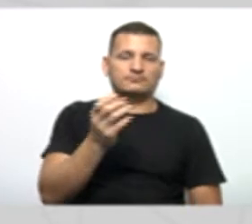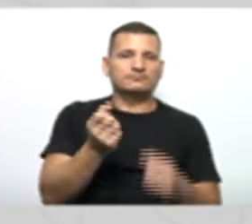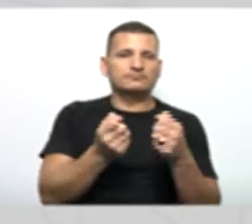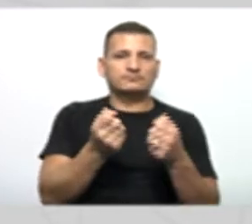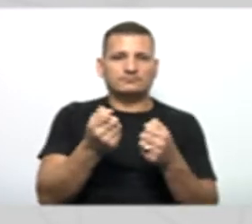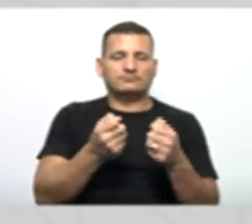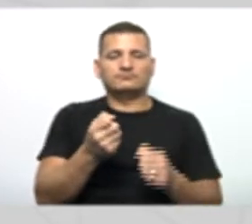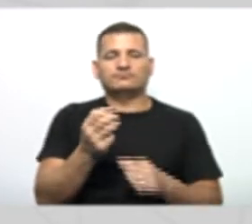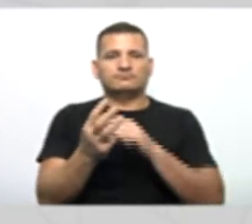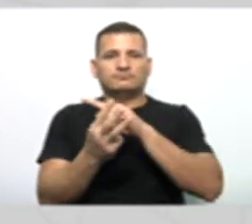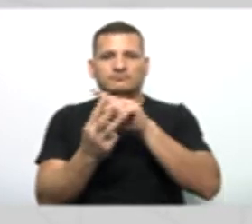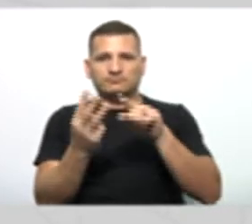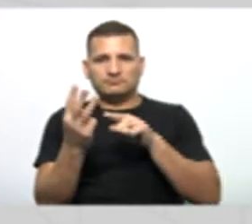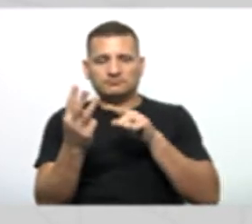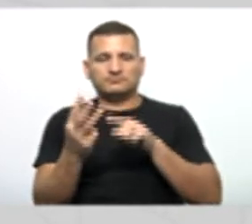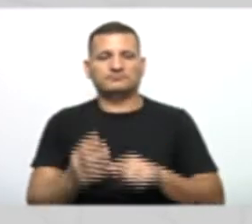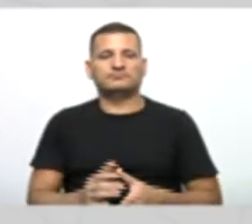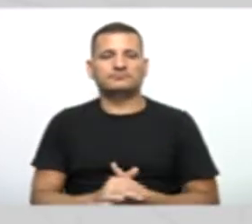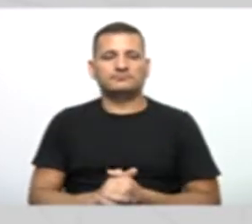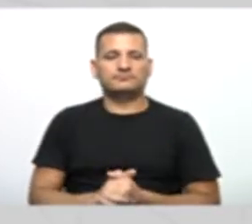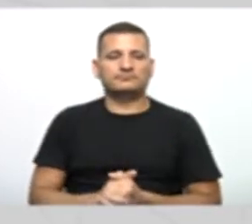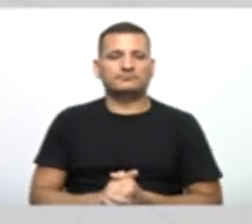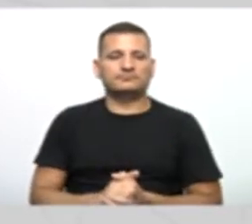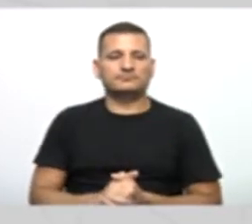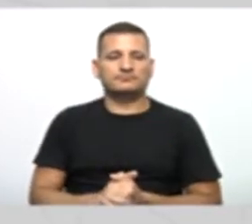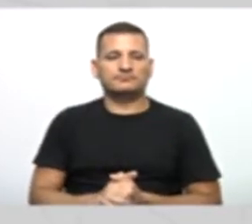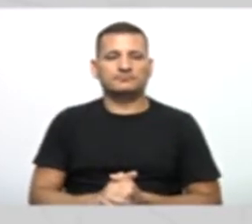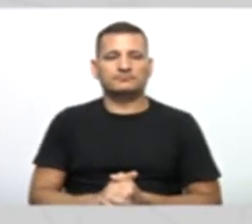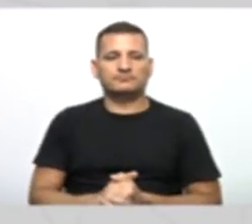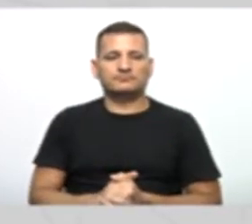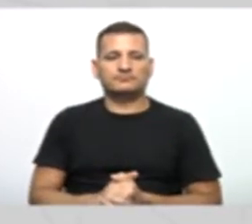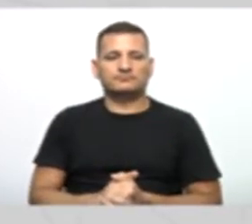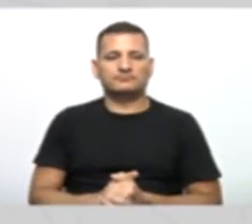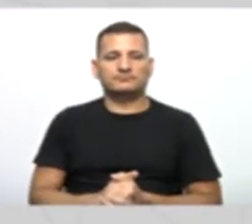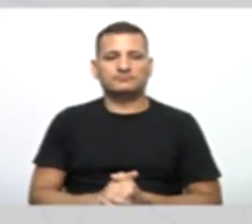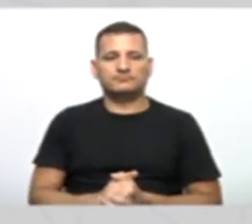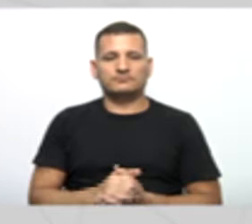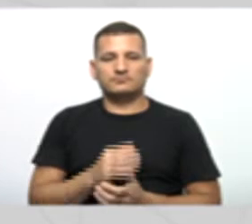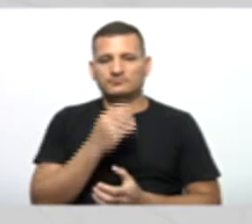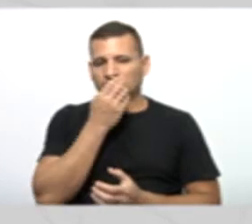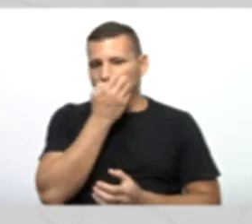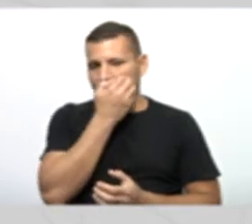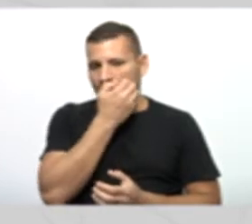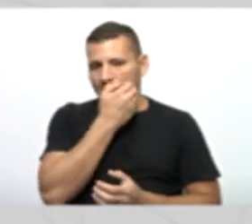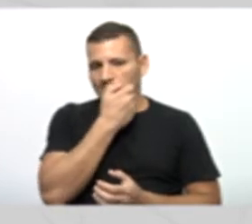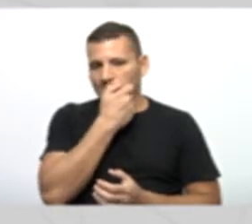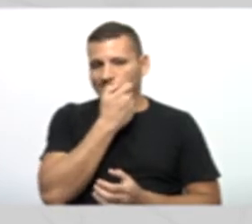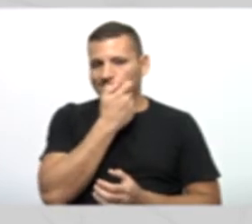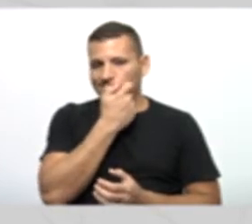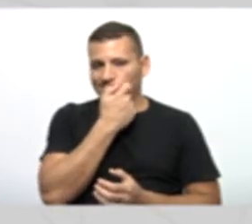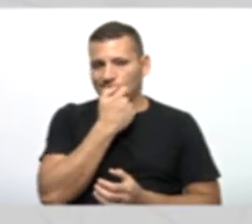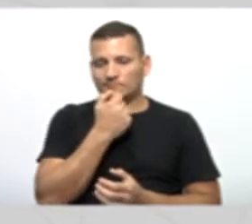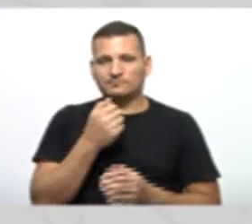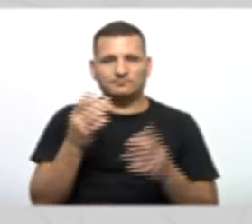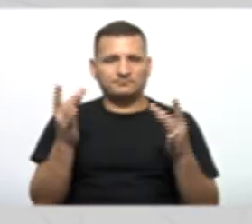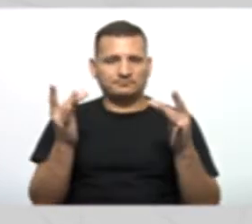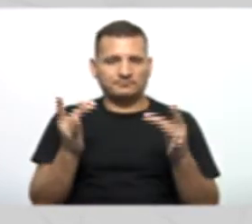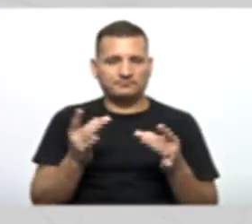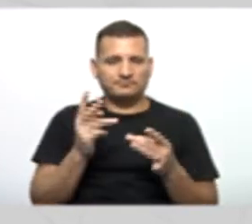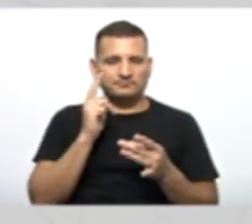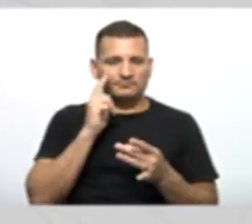primeiro, vamos colocar aqui, create table, cliente. Olha só, olha os detalhes. Eu vou criar